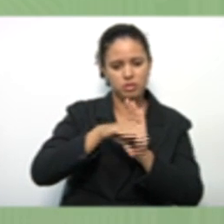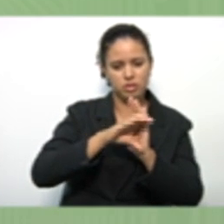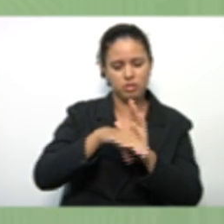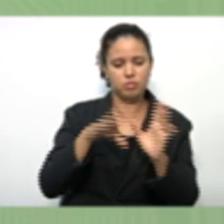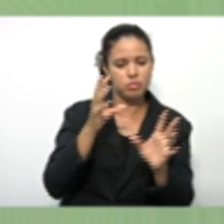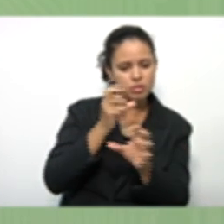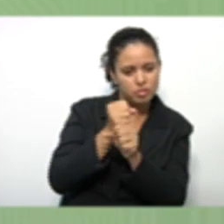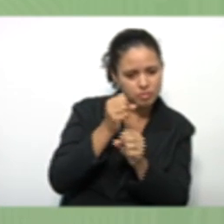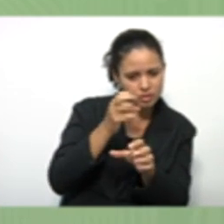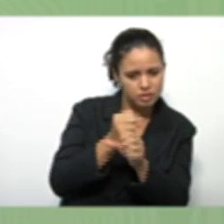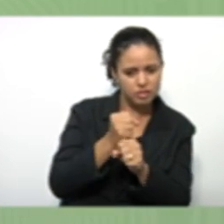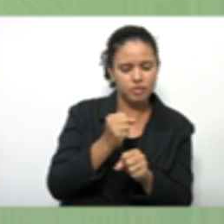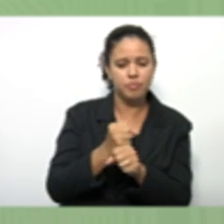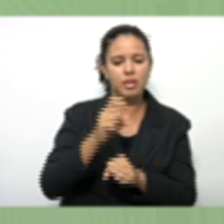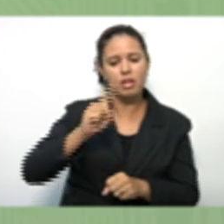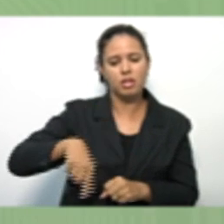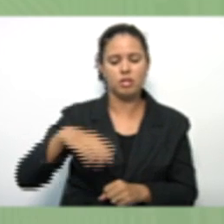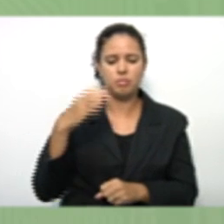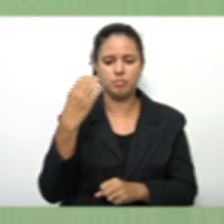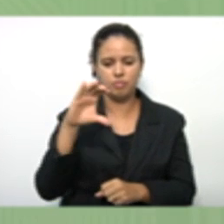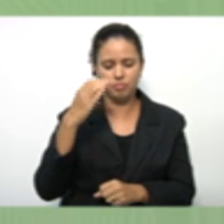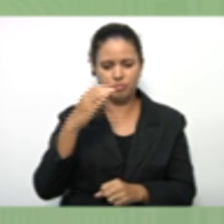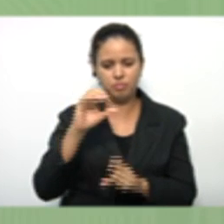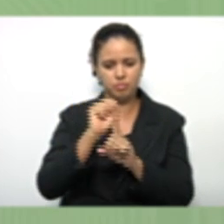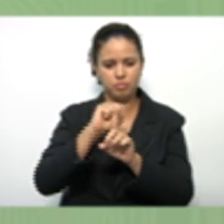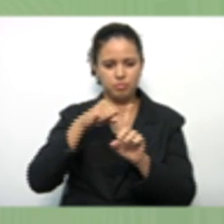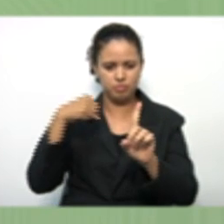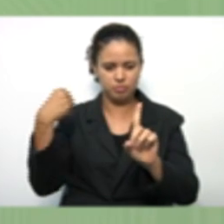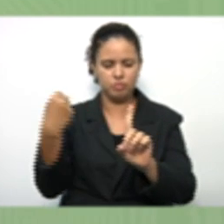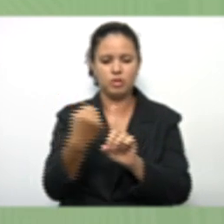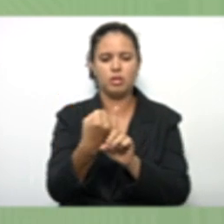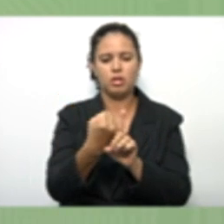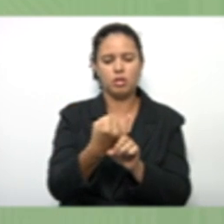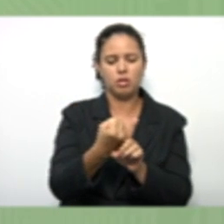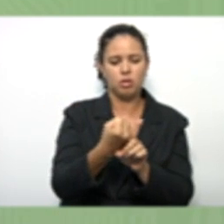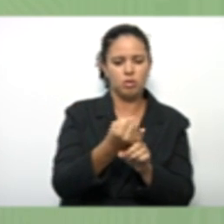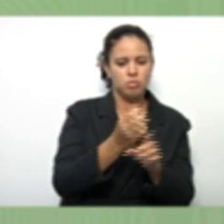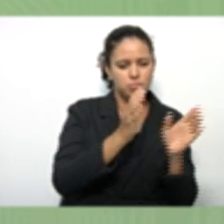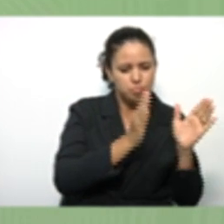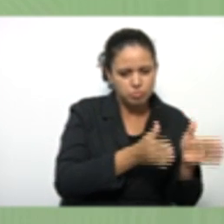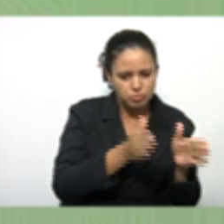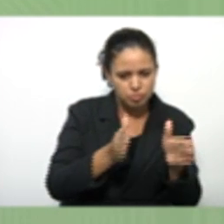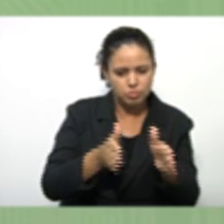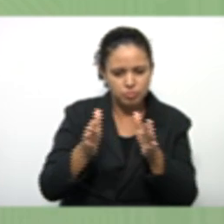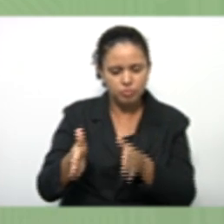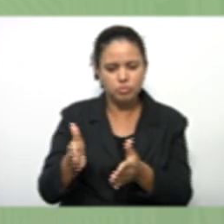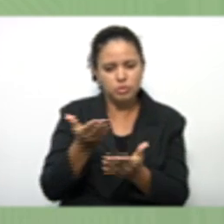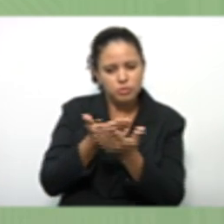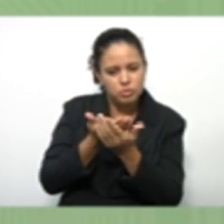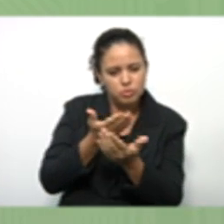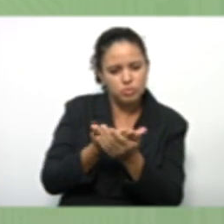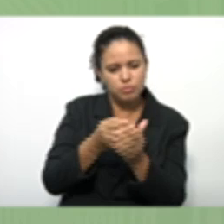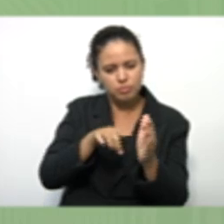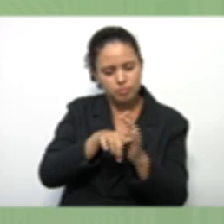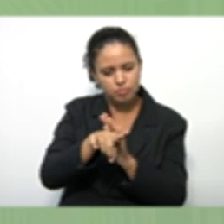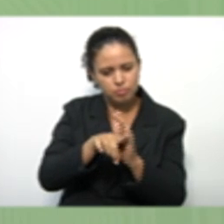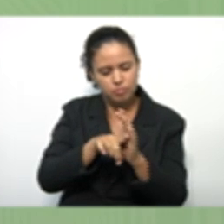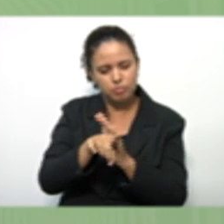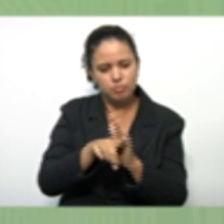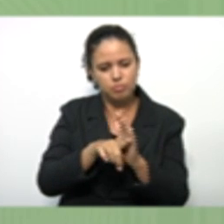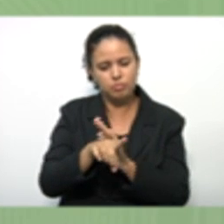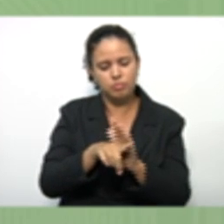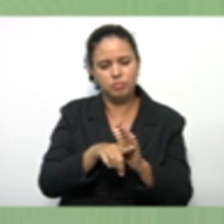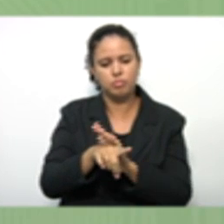A contabilidade é uma ciência social que controla, organiza, estuda e avalia